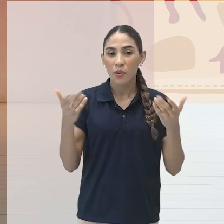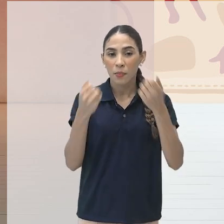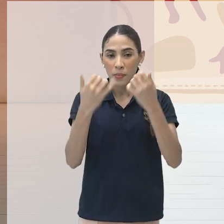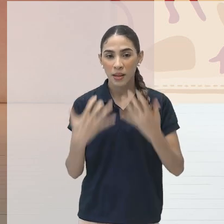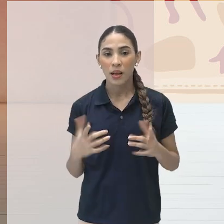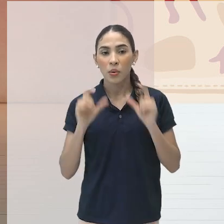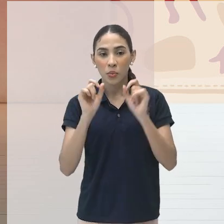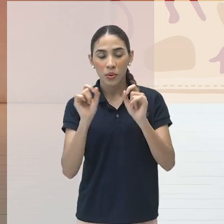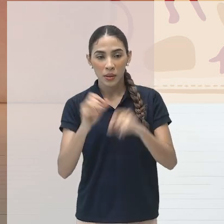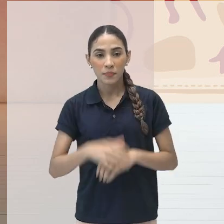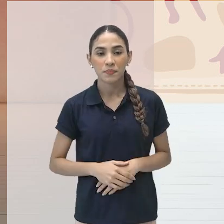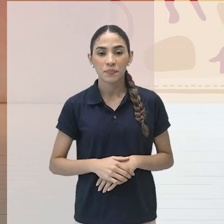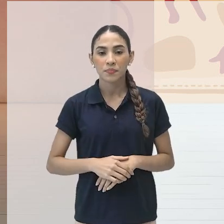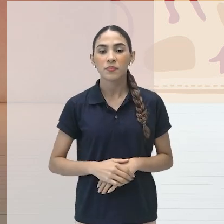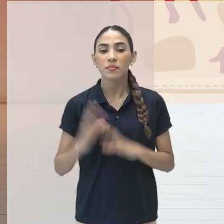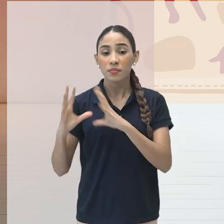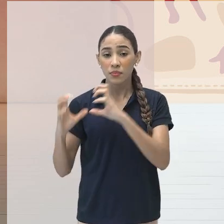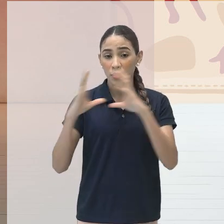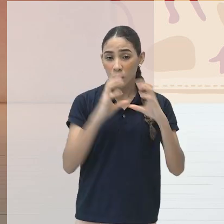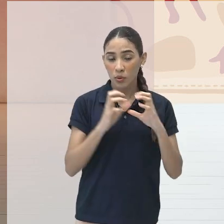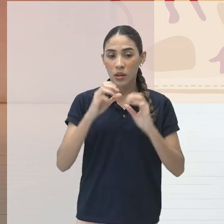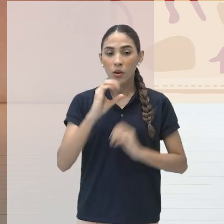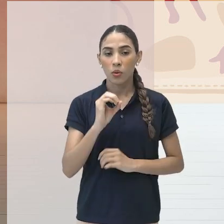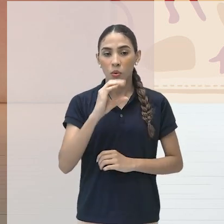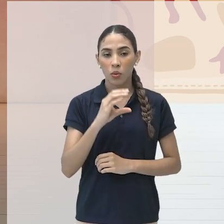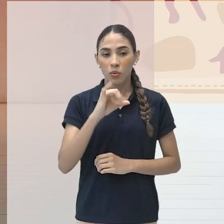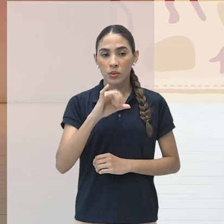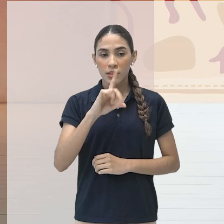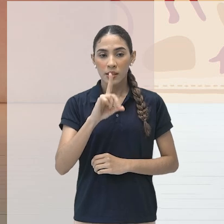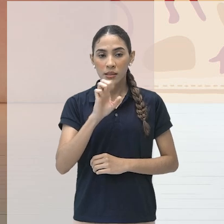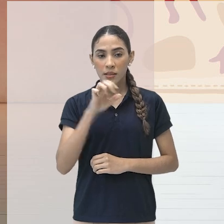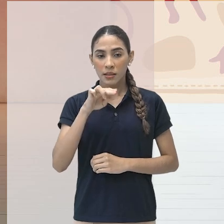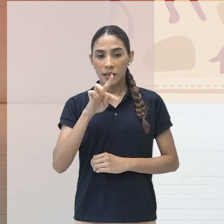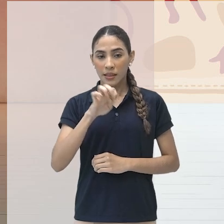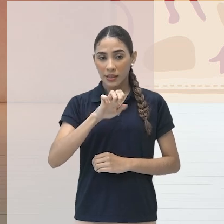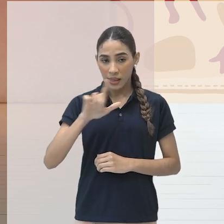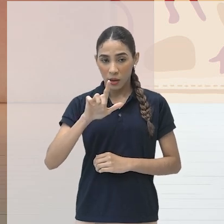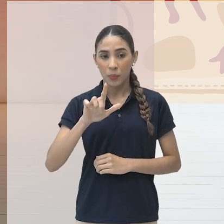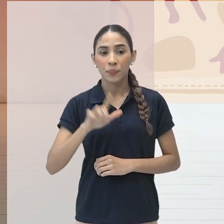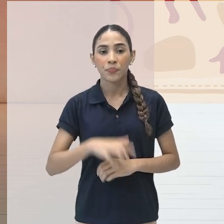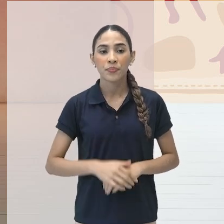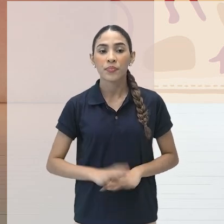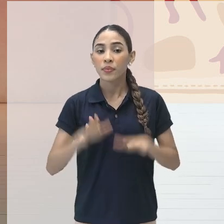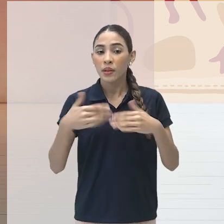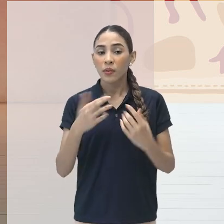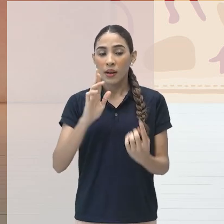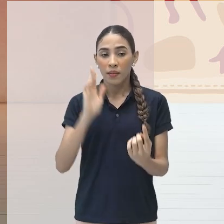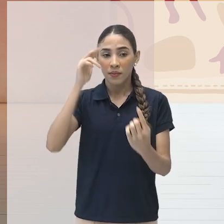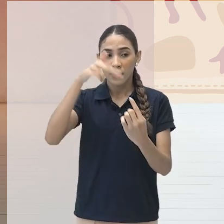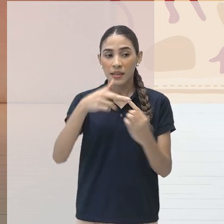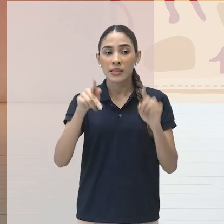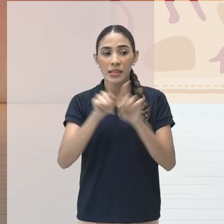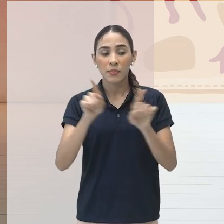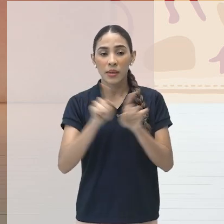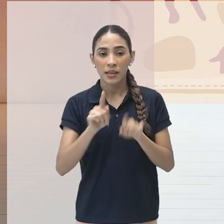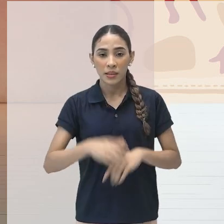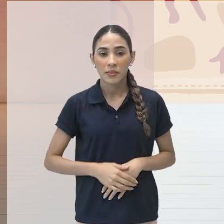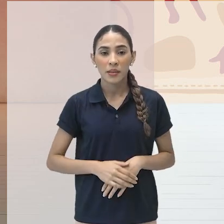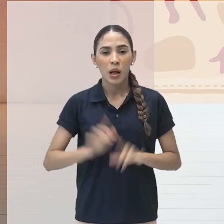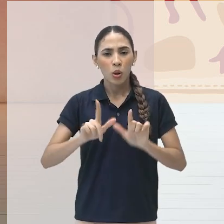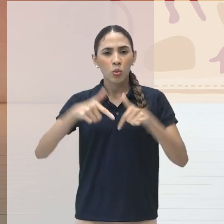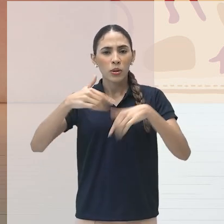para vocês sobre as lutas ocidentais. As lutas ocidentais se referem às lutas